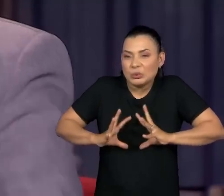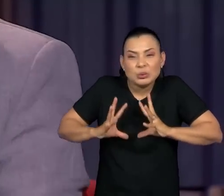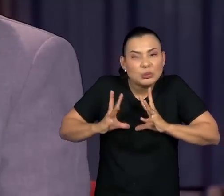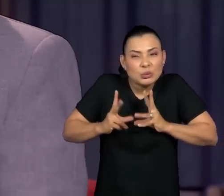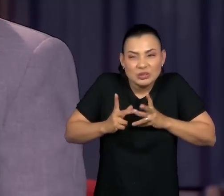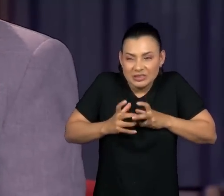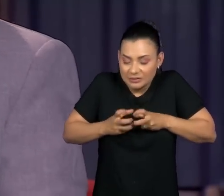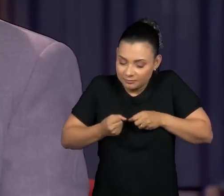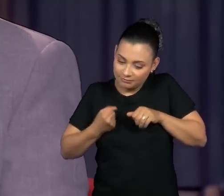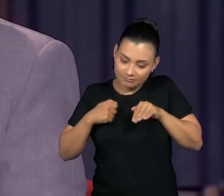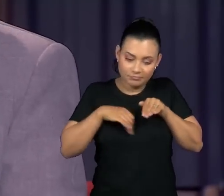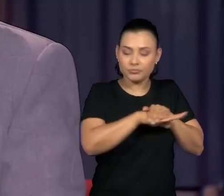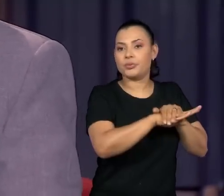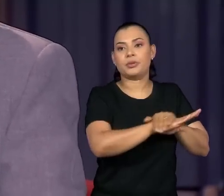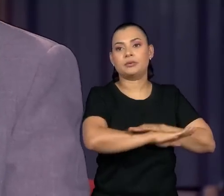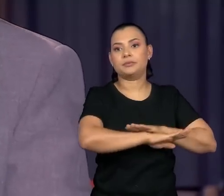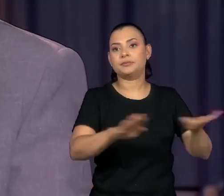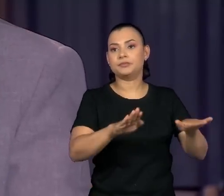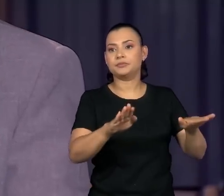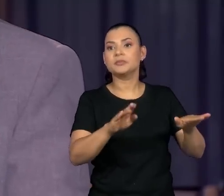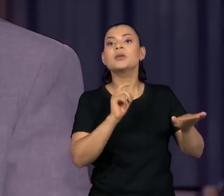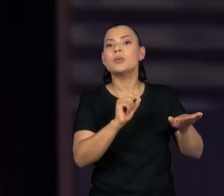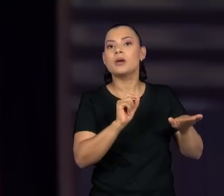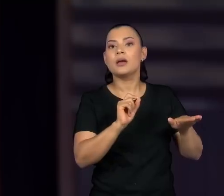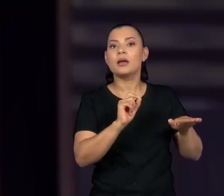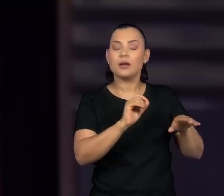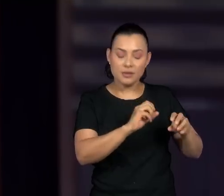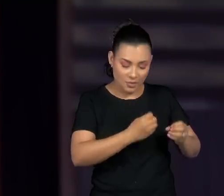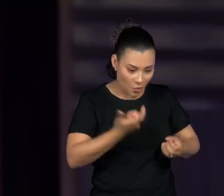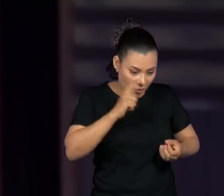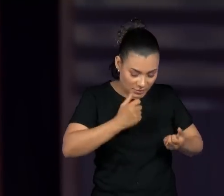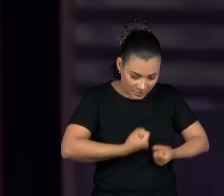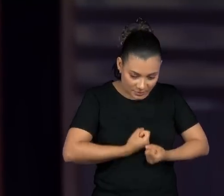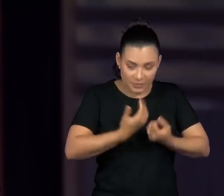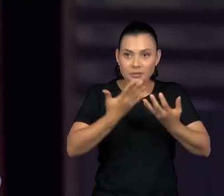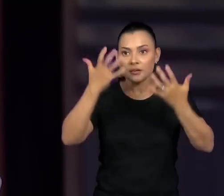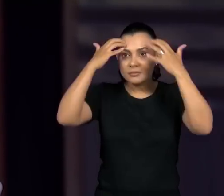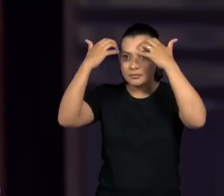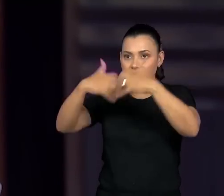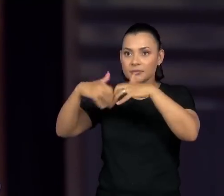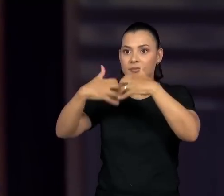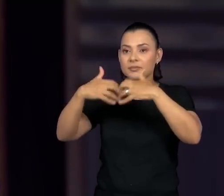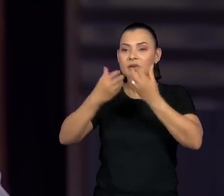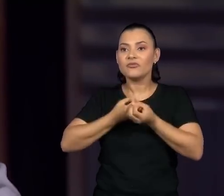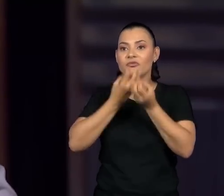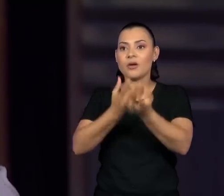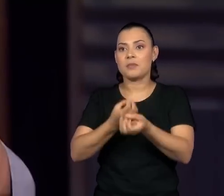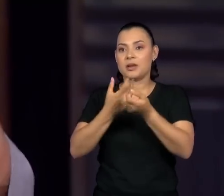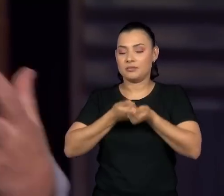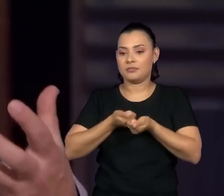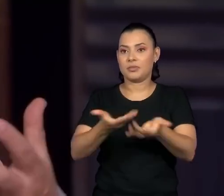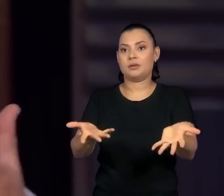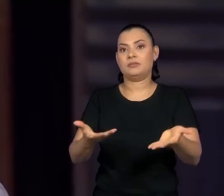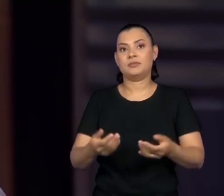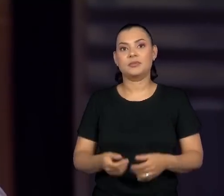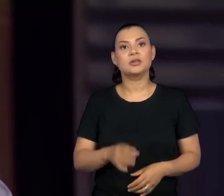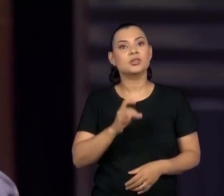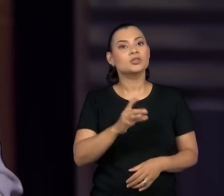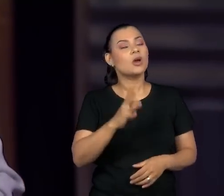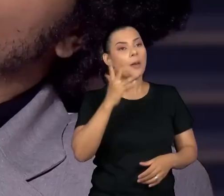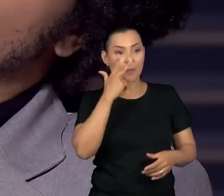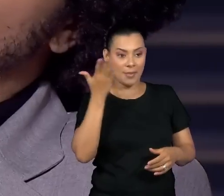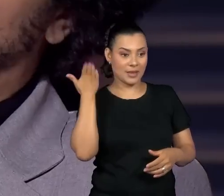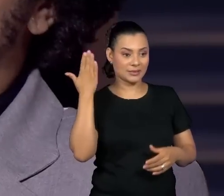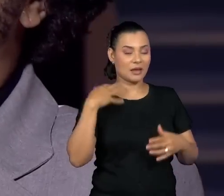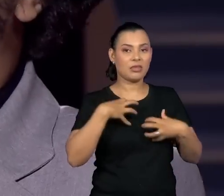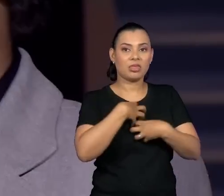transformei num produto. Sim. Processou, né? É. Processou uma informação que era só ruído dentro. E volta